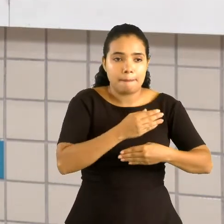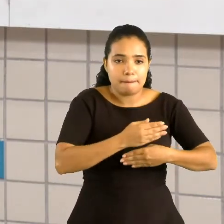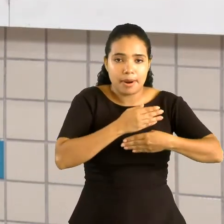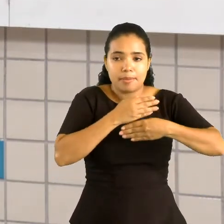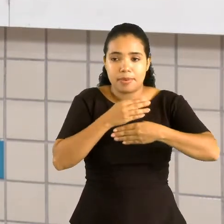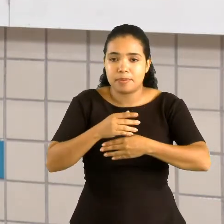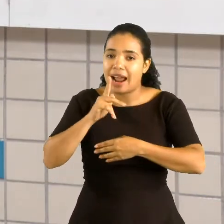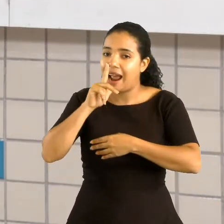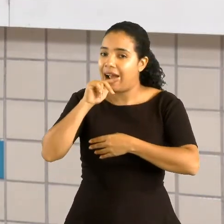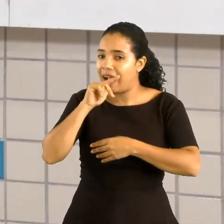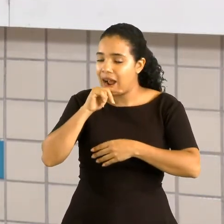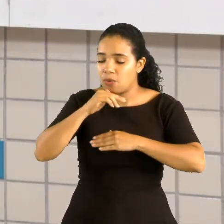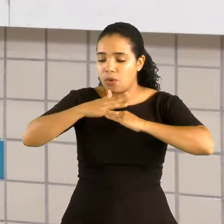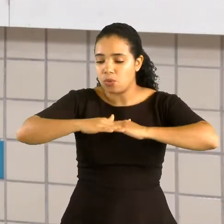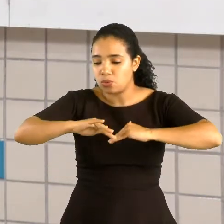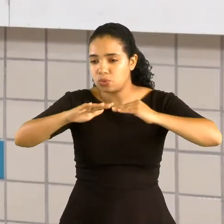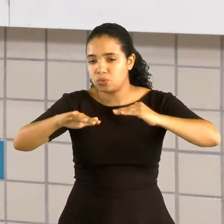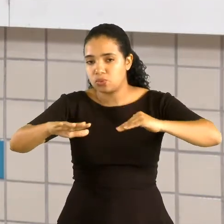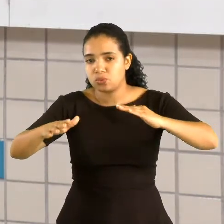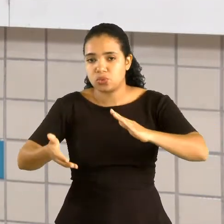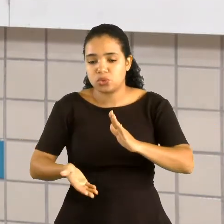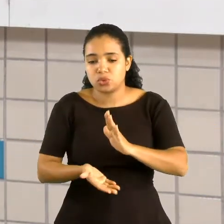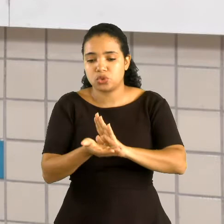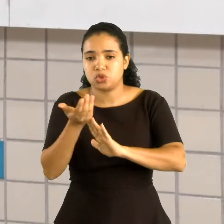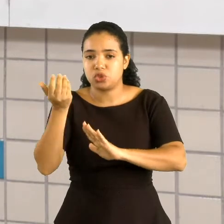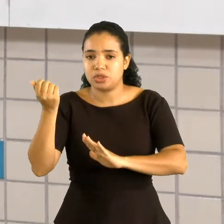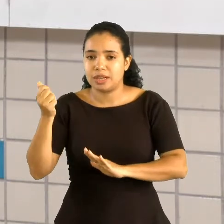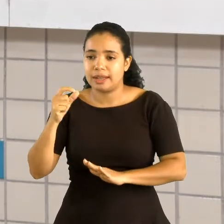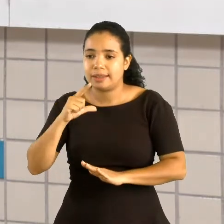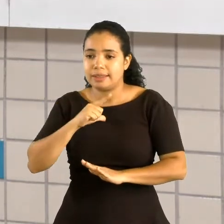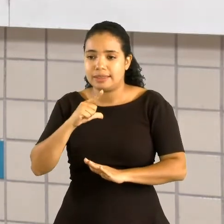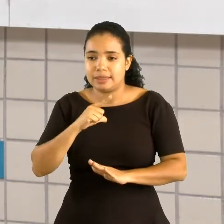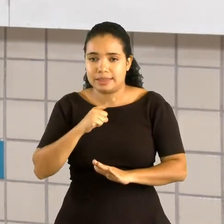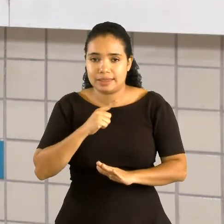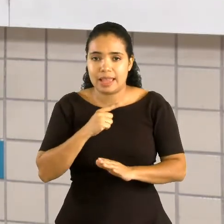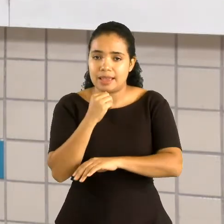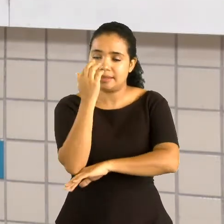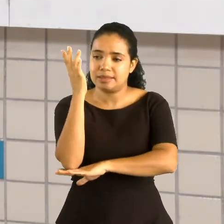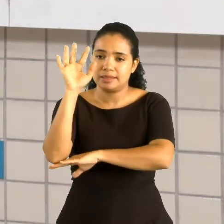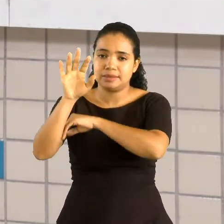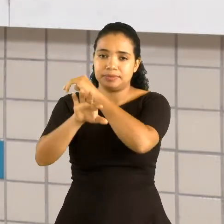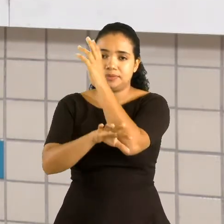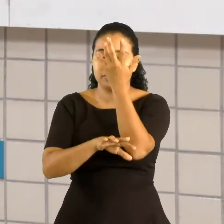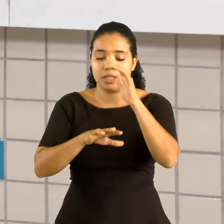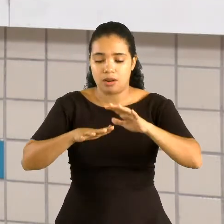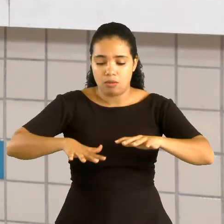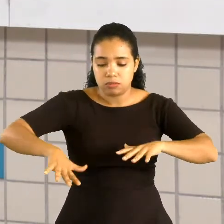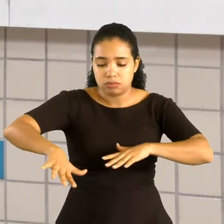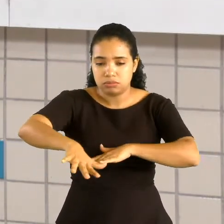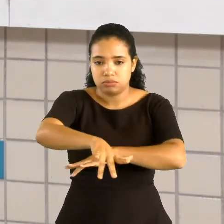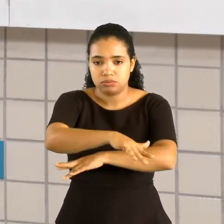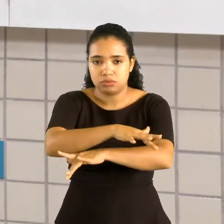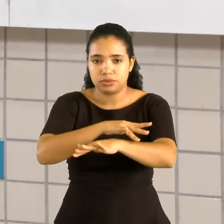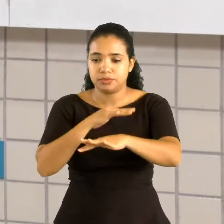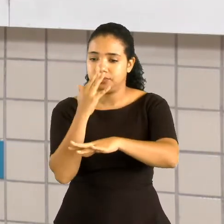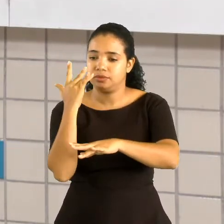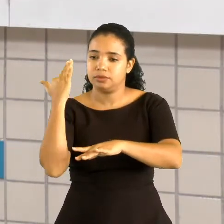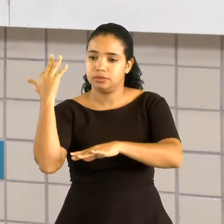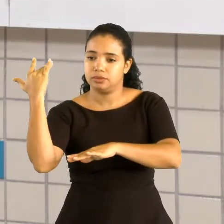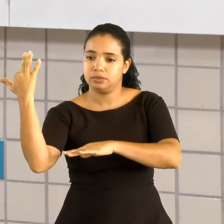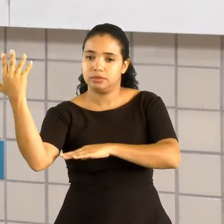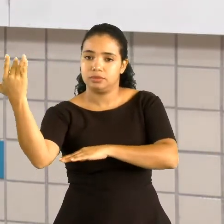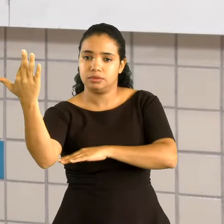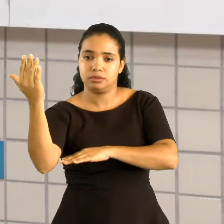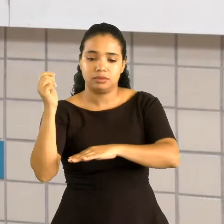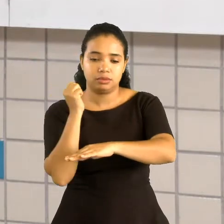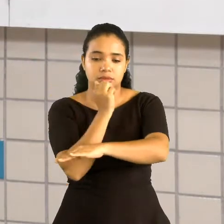água do rio, alguma coisa, ele tira todas as plantas em volta do rio. Essas plantas,